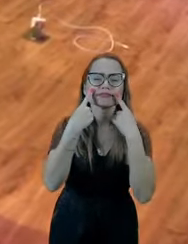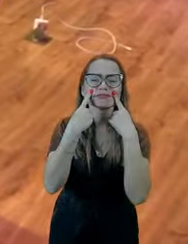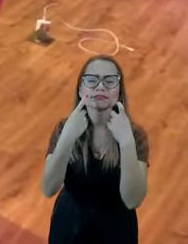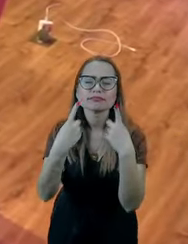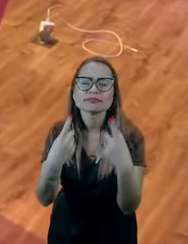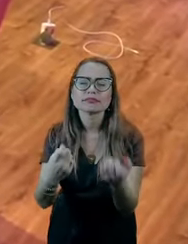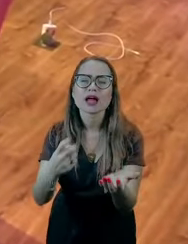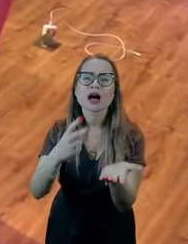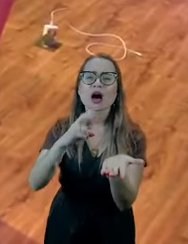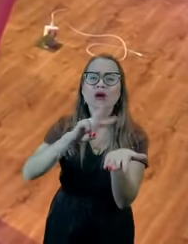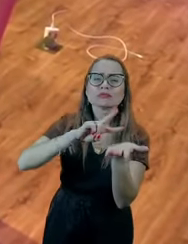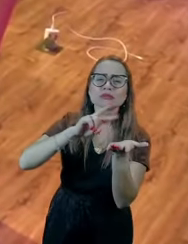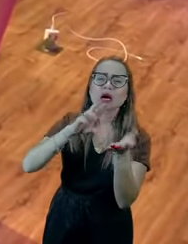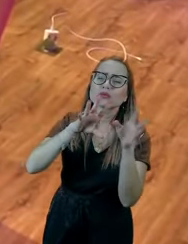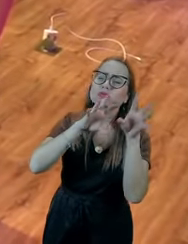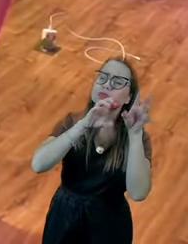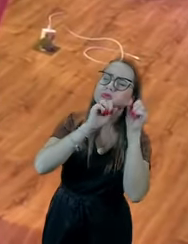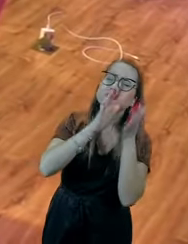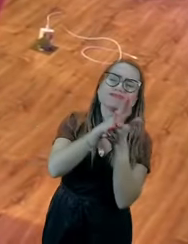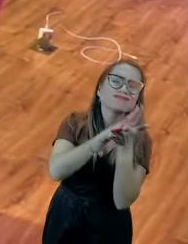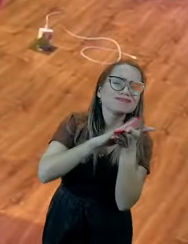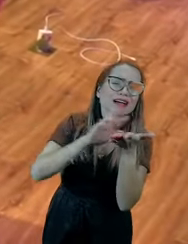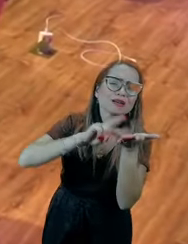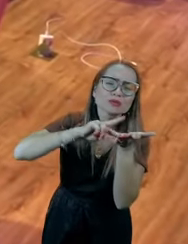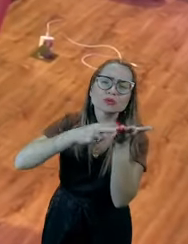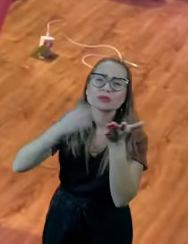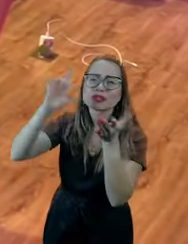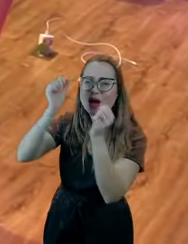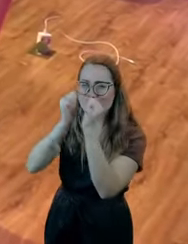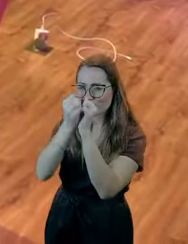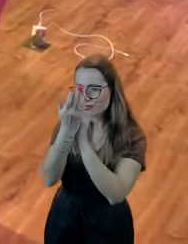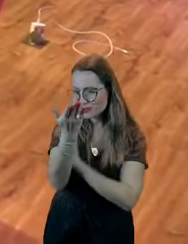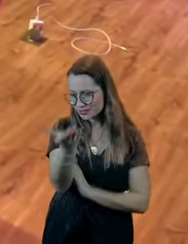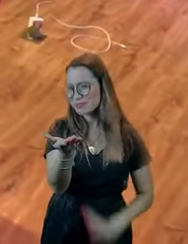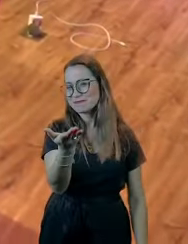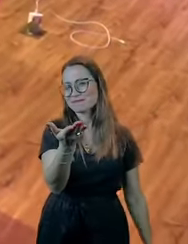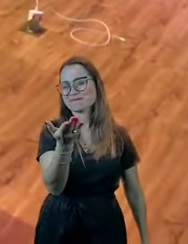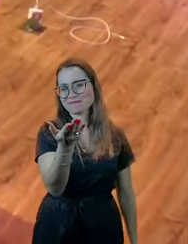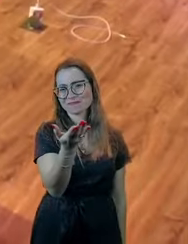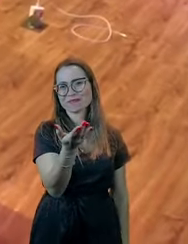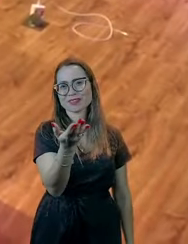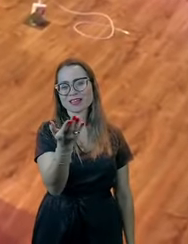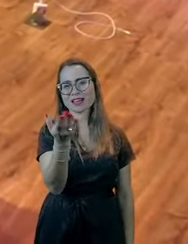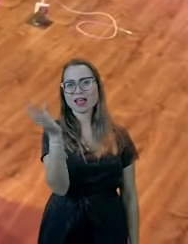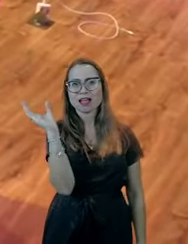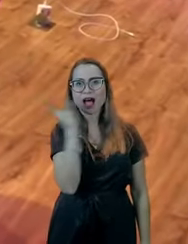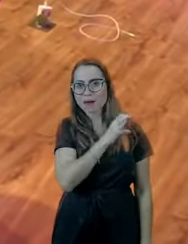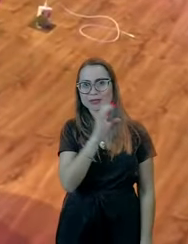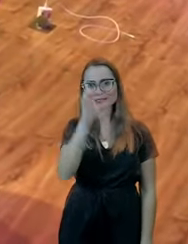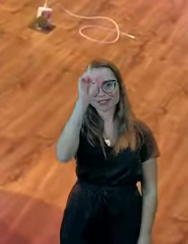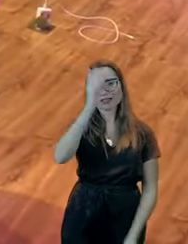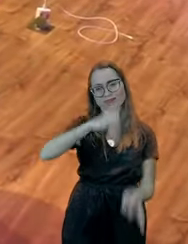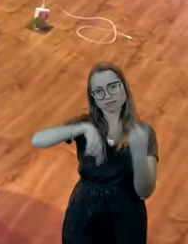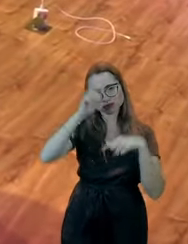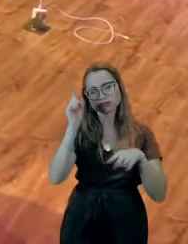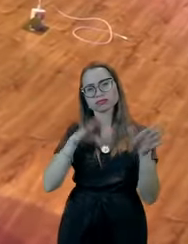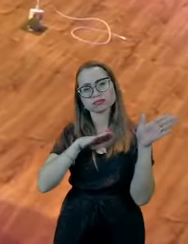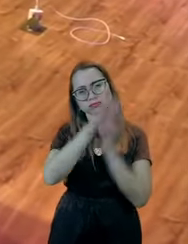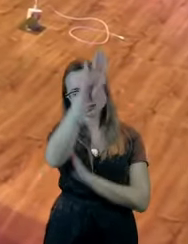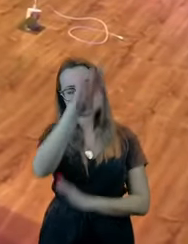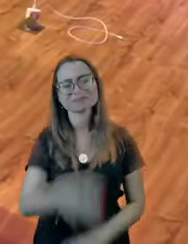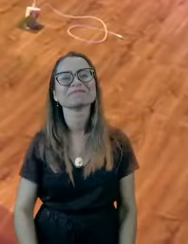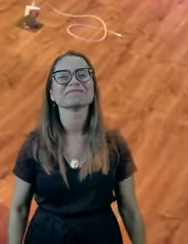é contigo. E ó, da noite para o dia, Ele vai fazer.